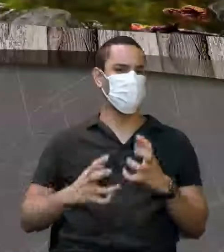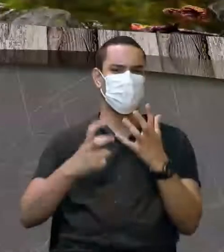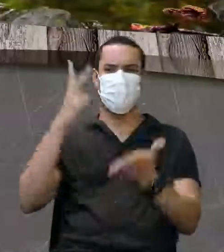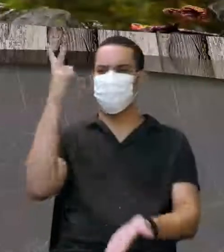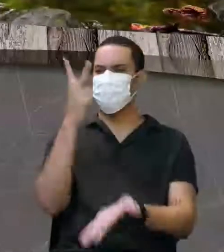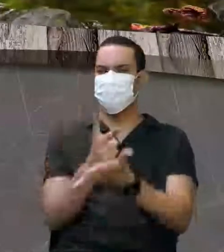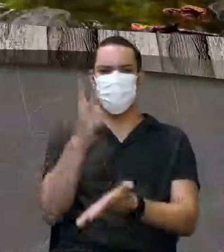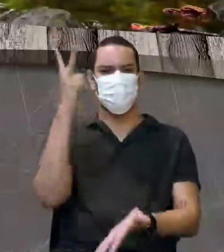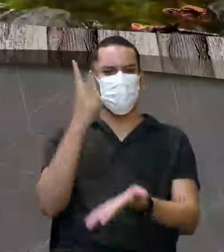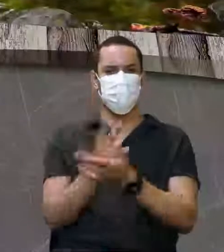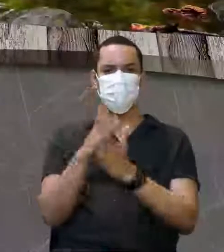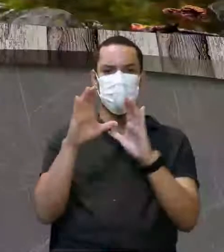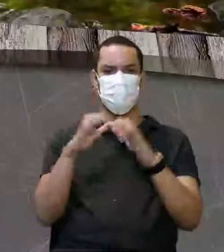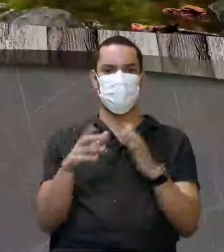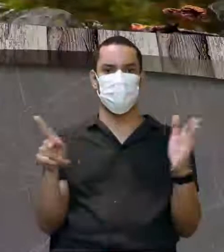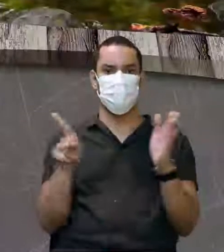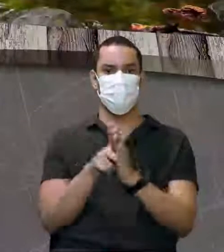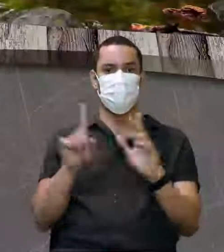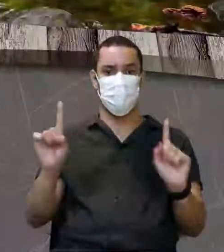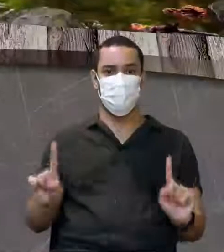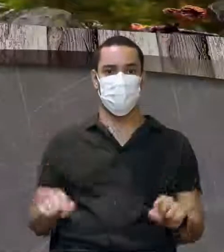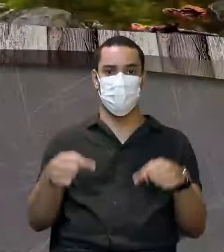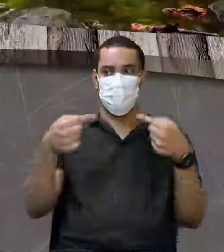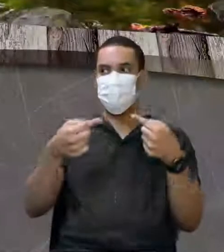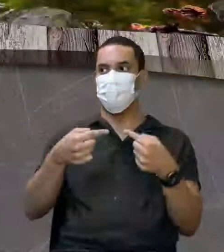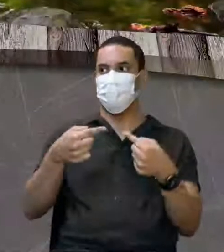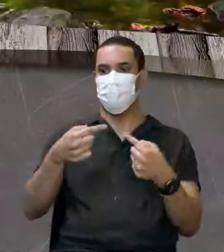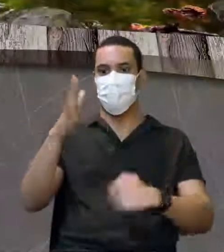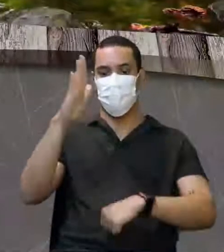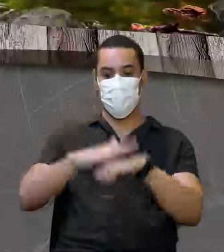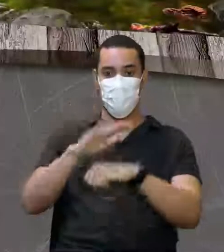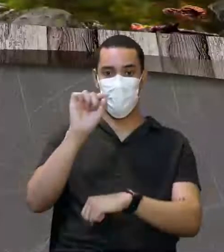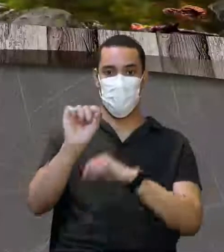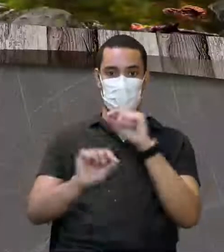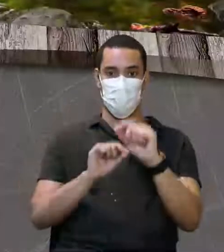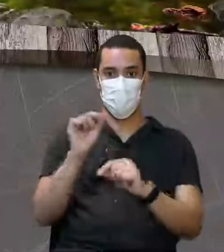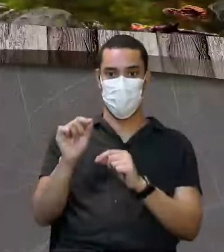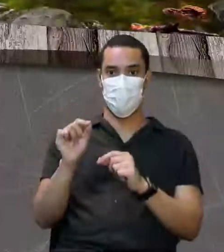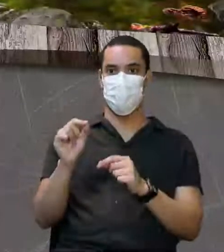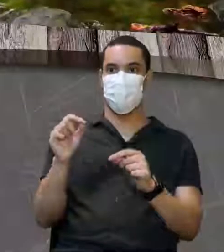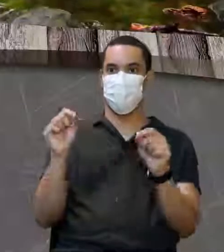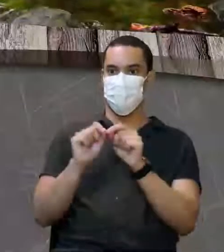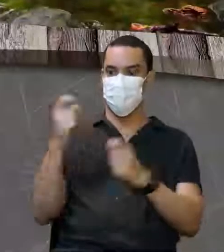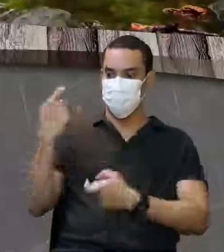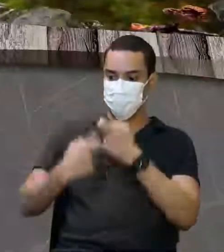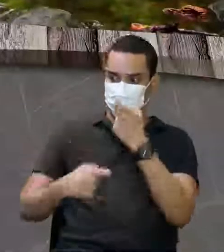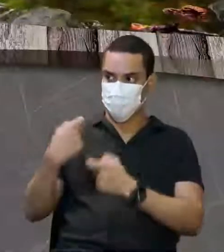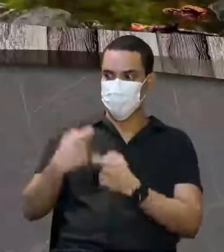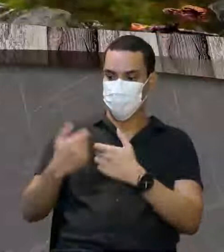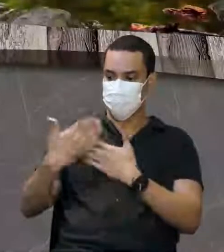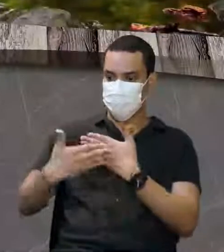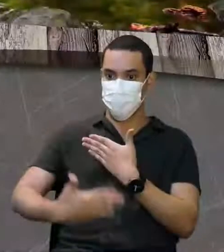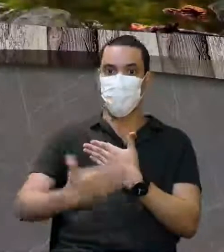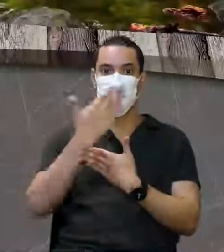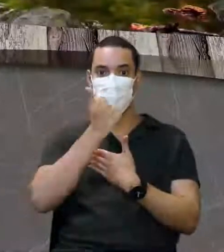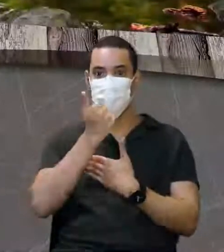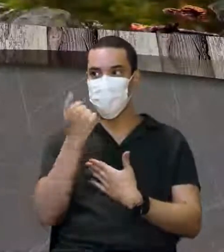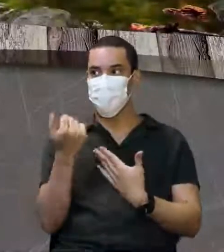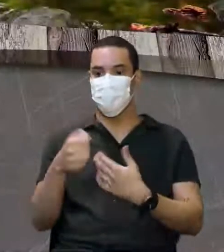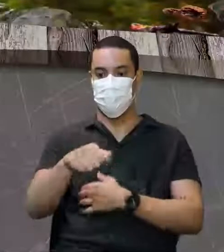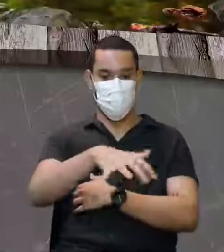né? Disputa por tanto a questão reprodutiva, alimentar e